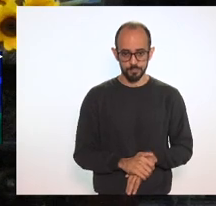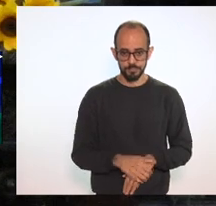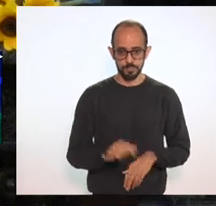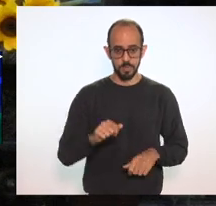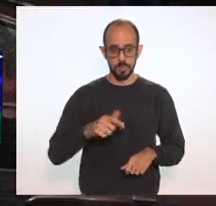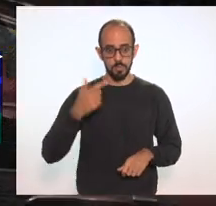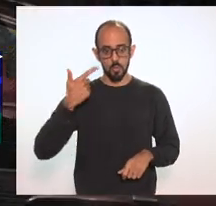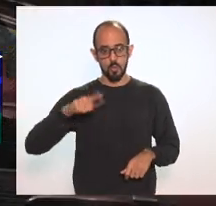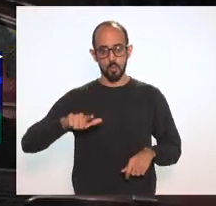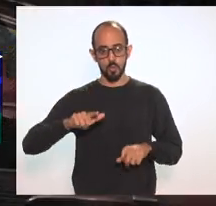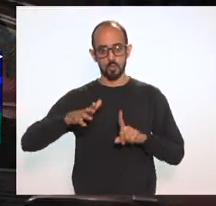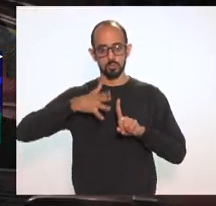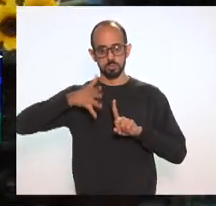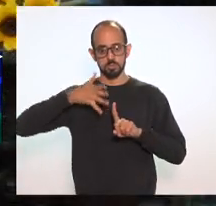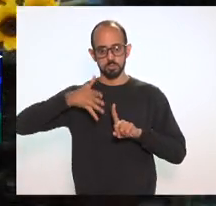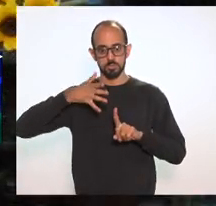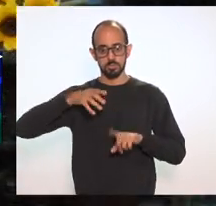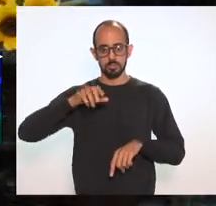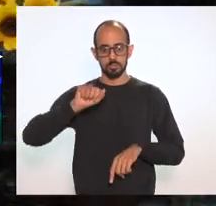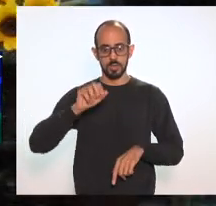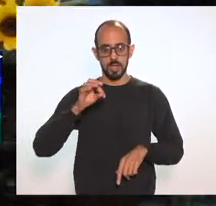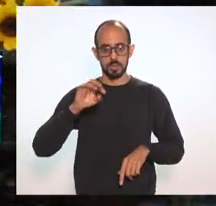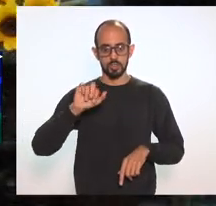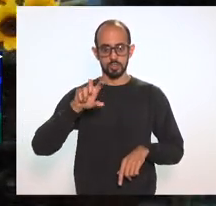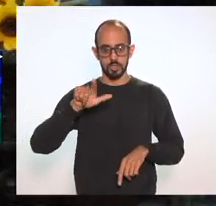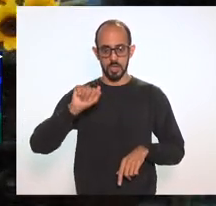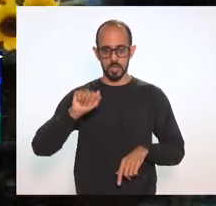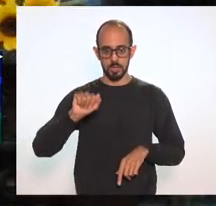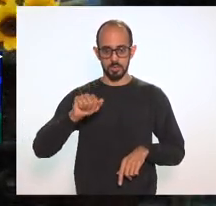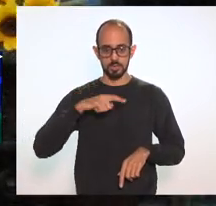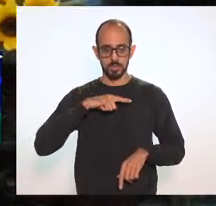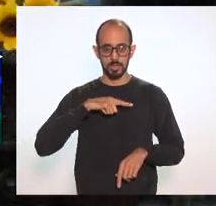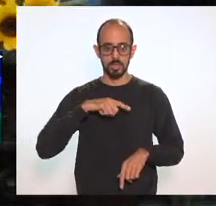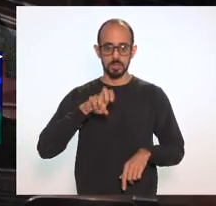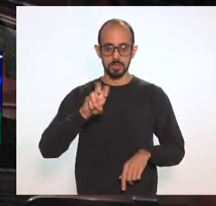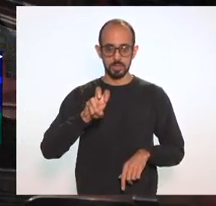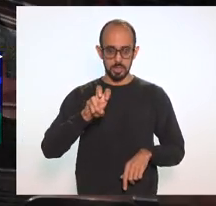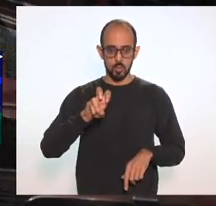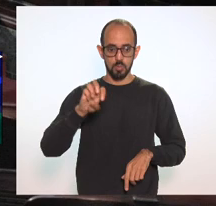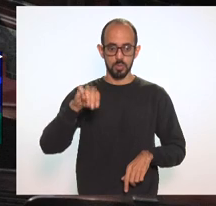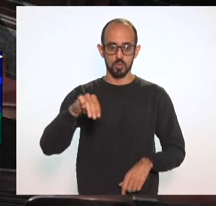Nunes eu gostaria de pode cinco minutos